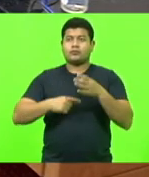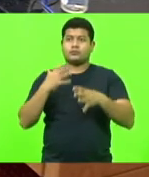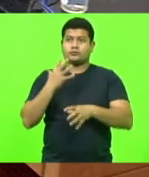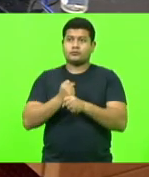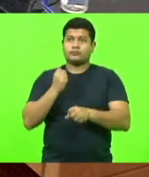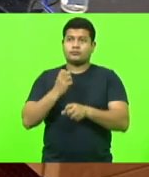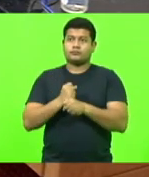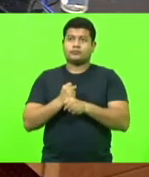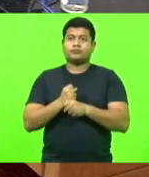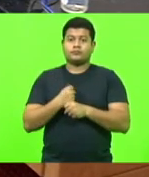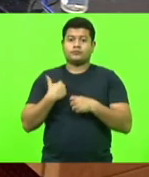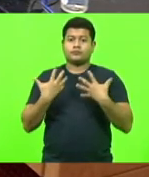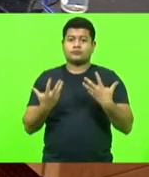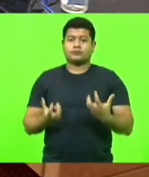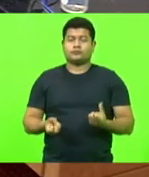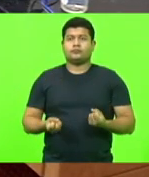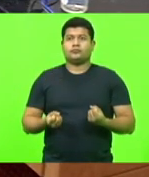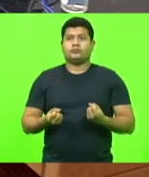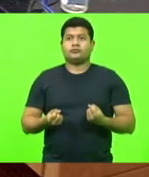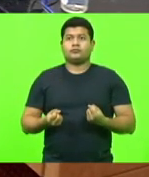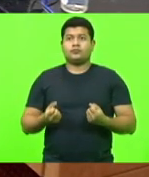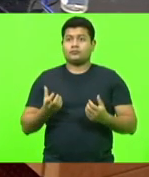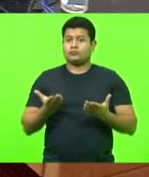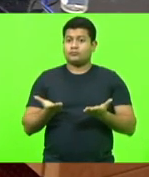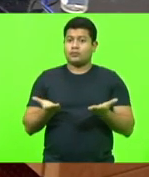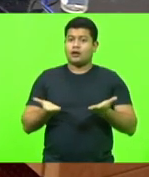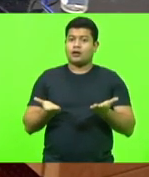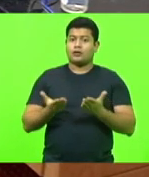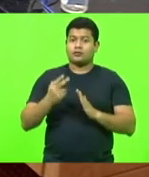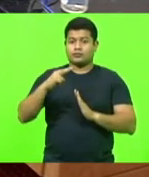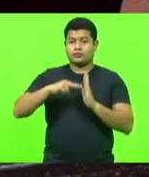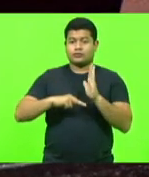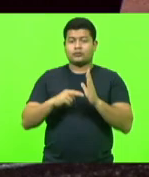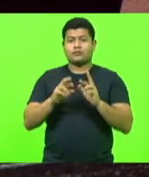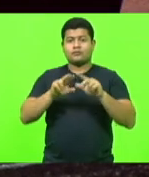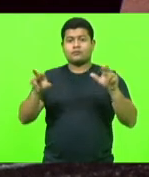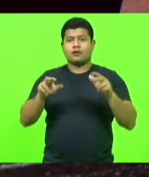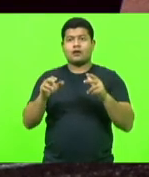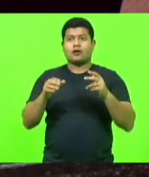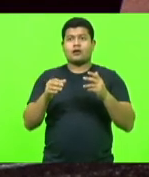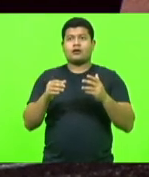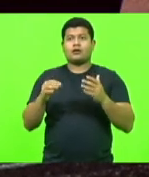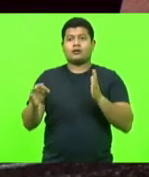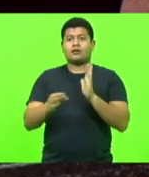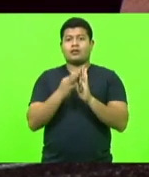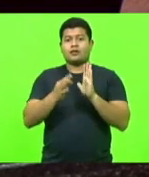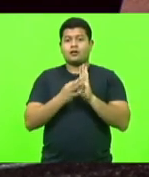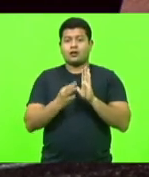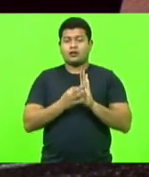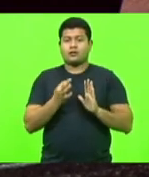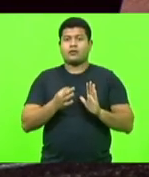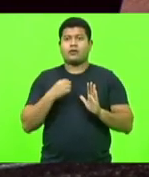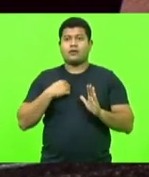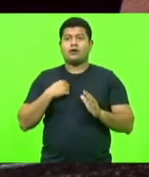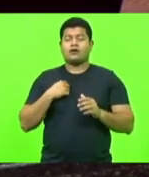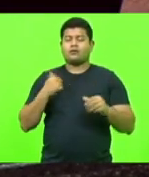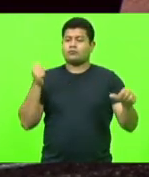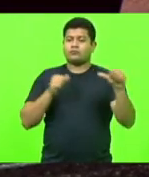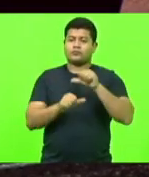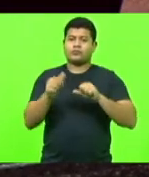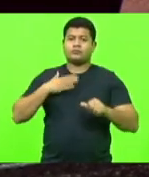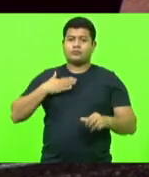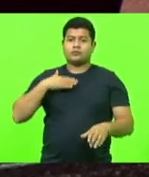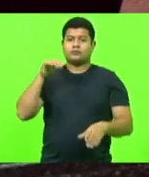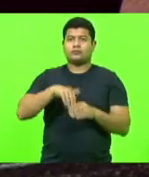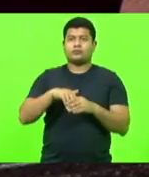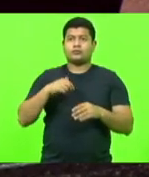que votei favorável, mas vendo agora todas as diligências que houveram, eu vou refazer meu voto, vou